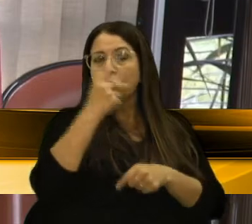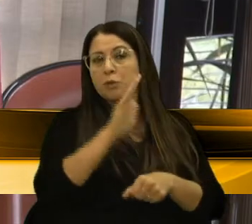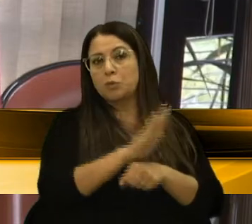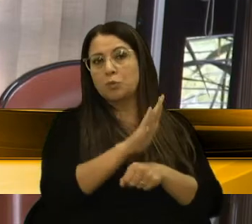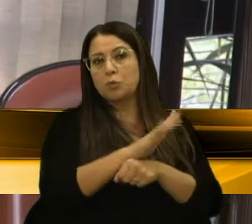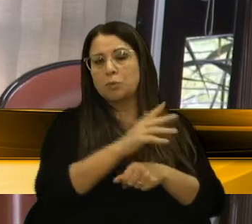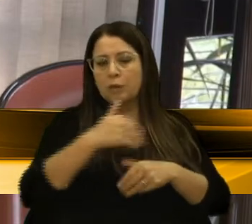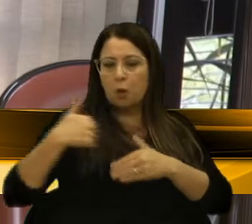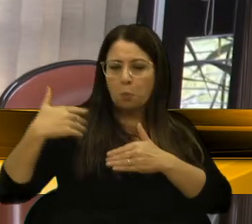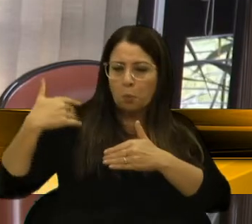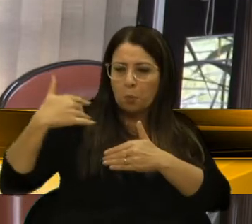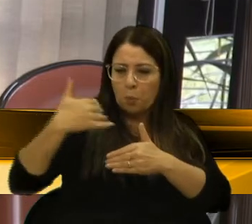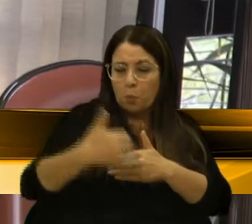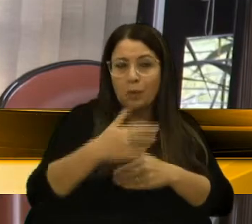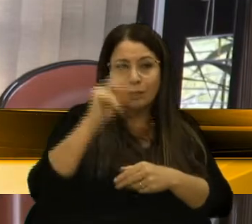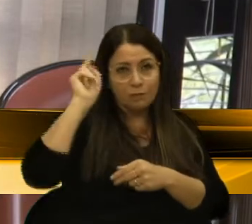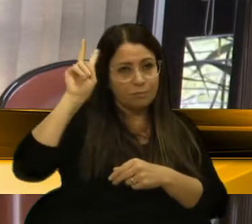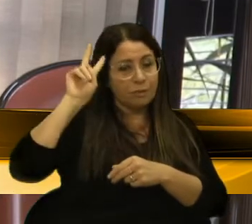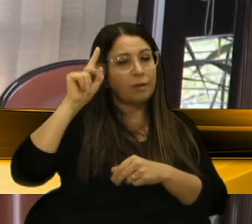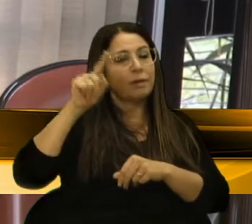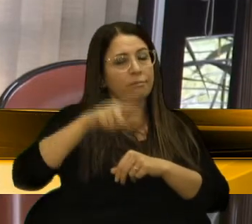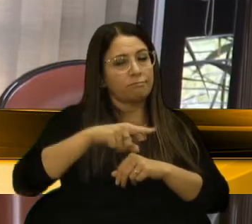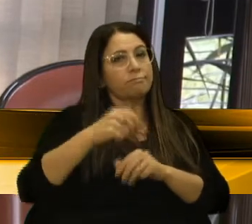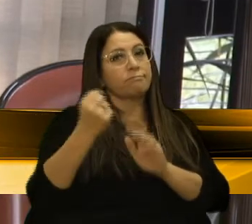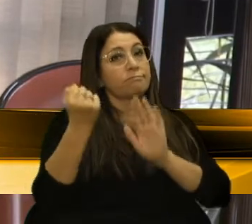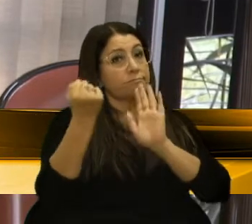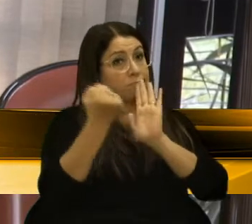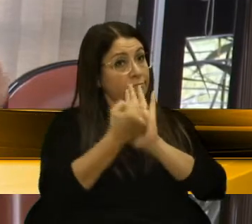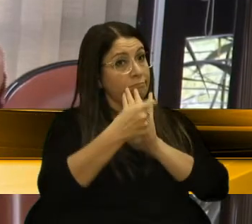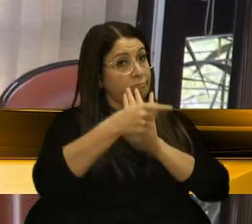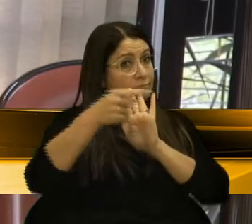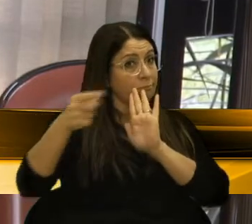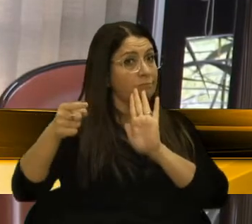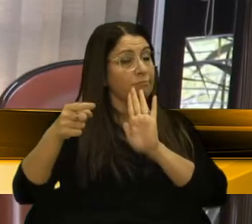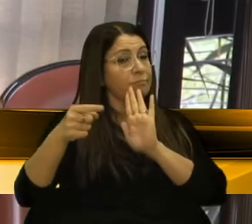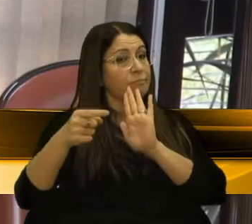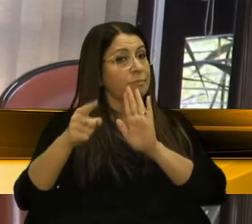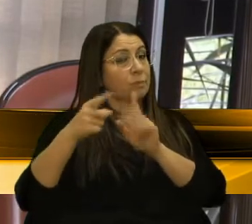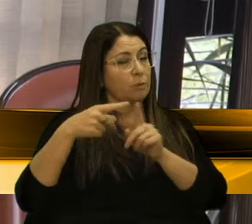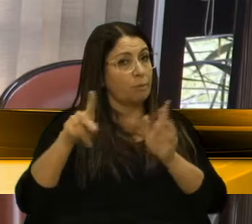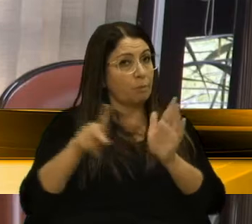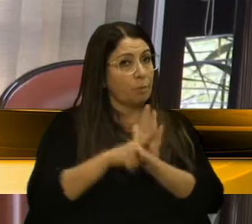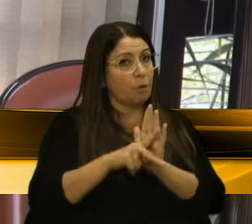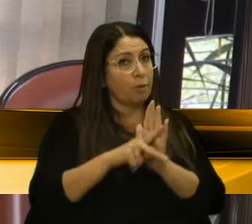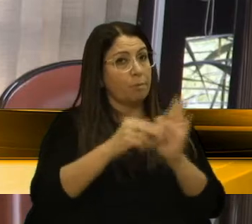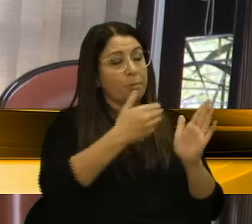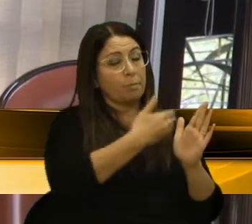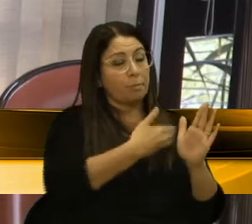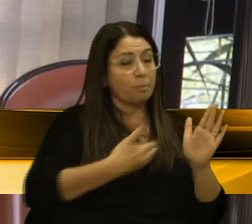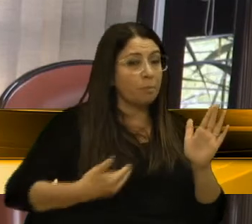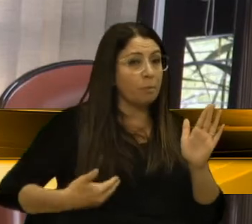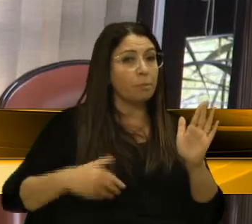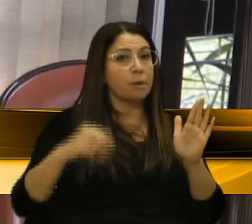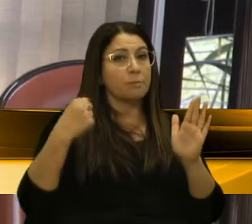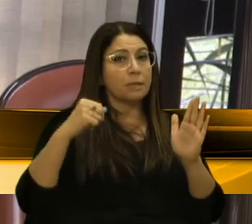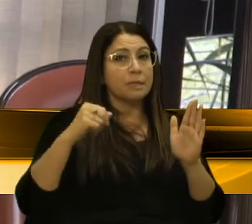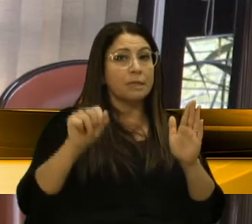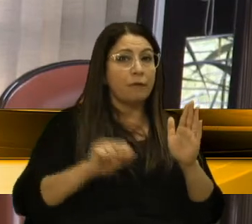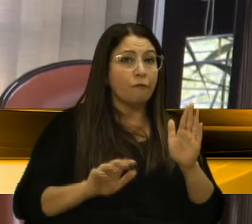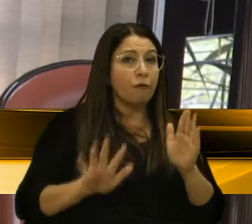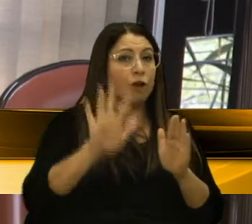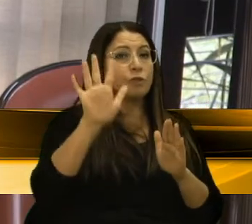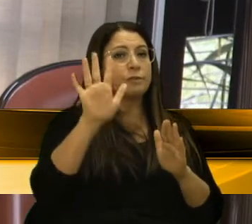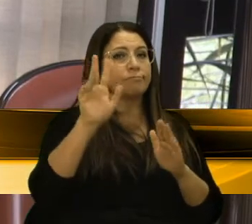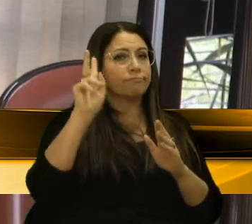história para Caxias do Sul, é referência, né? É uma orquestra nossa, pública, a gente precisa valorizar, a gente